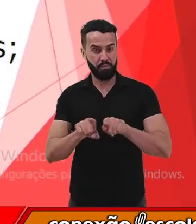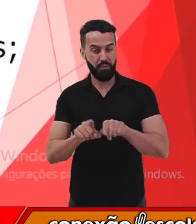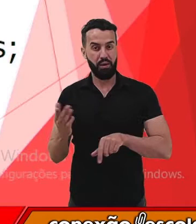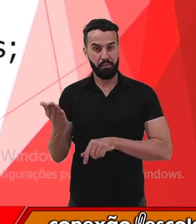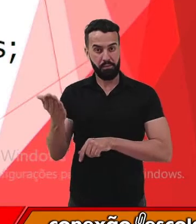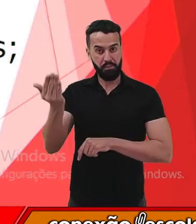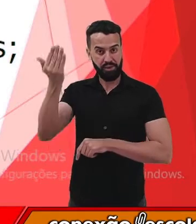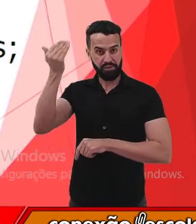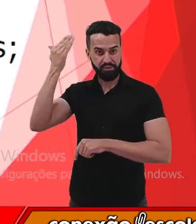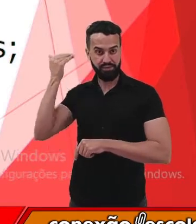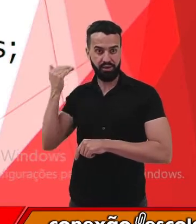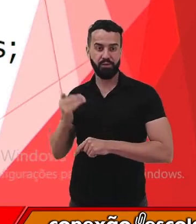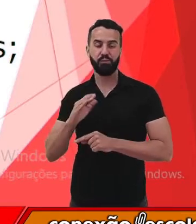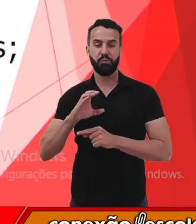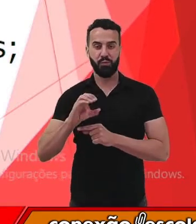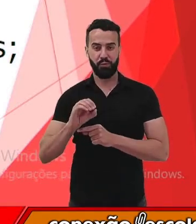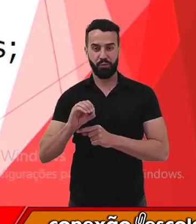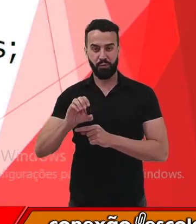que é o